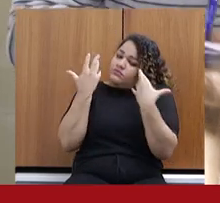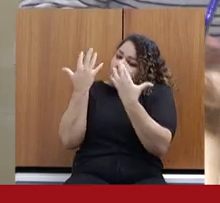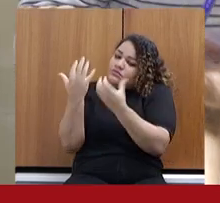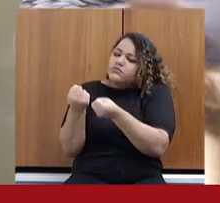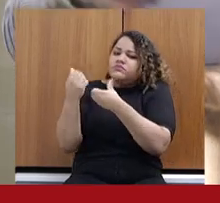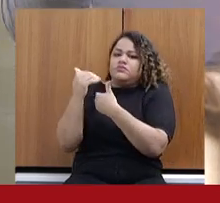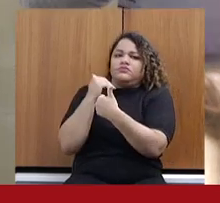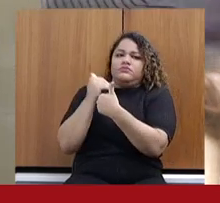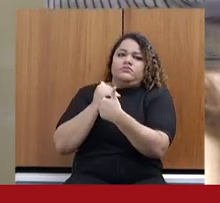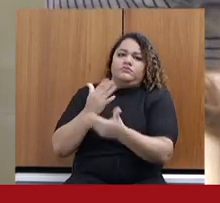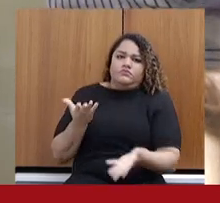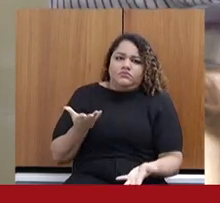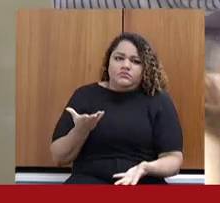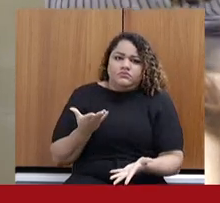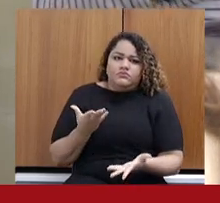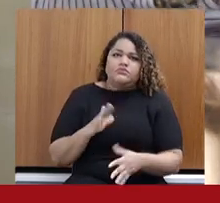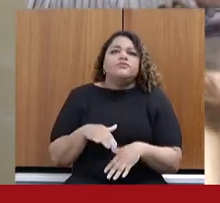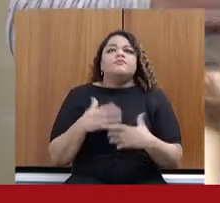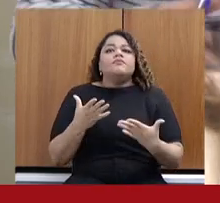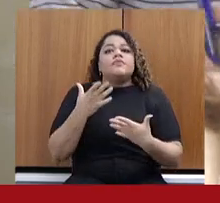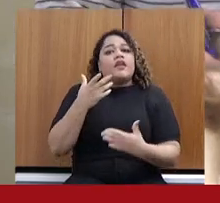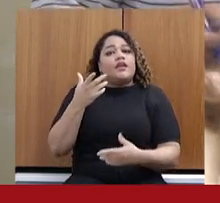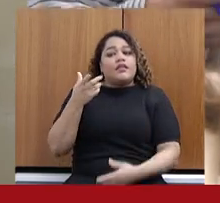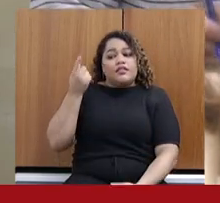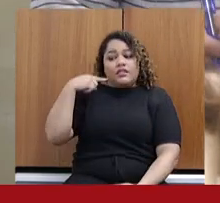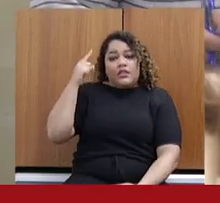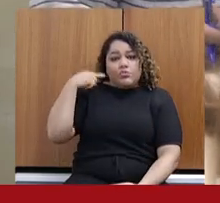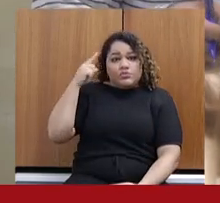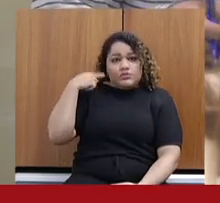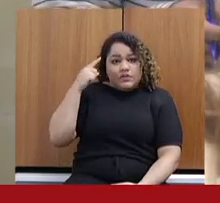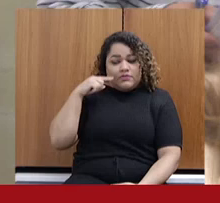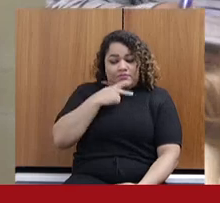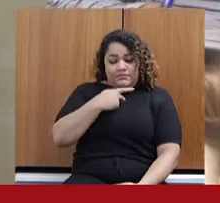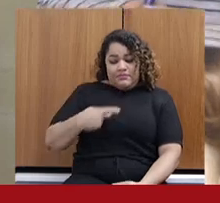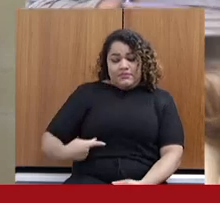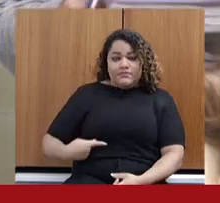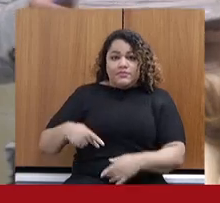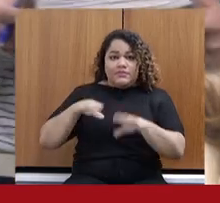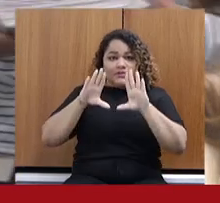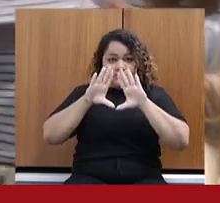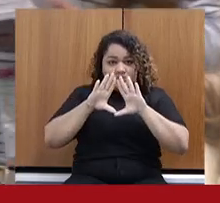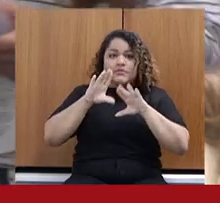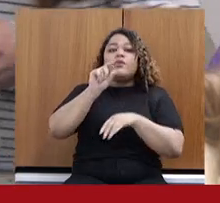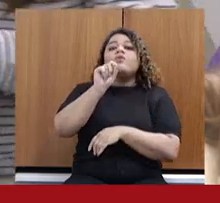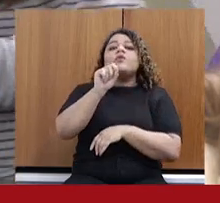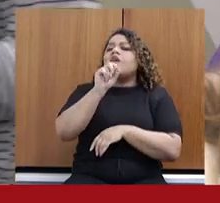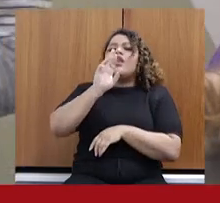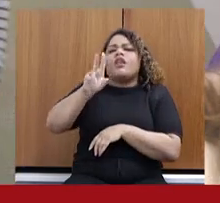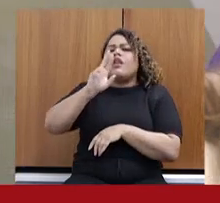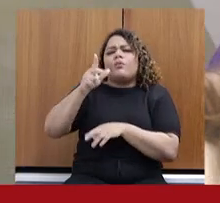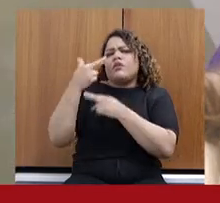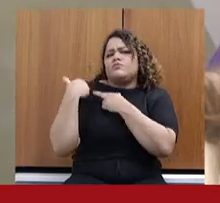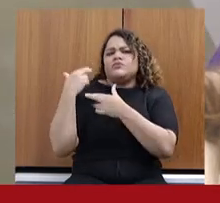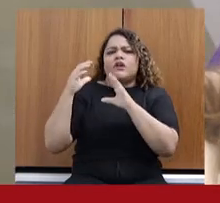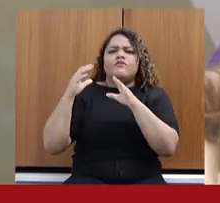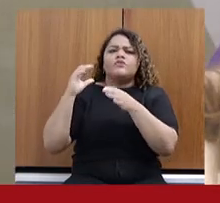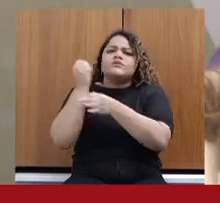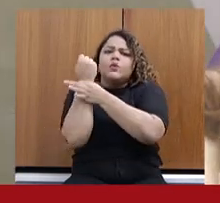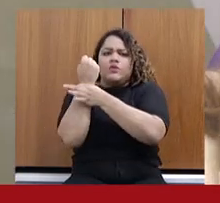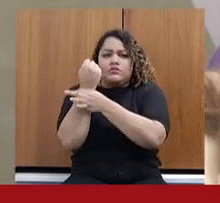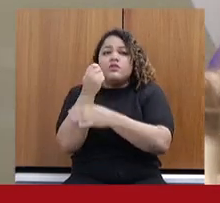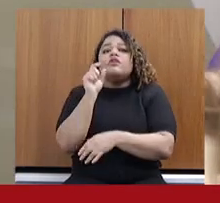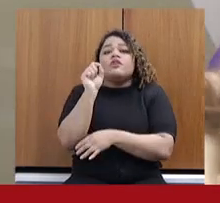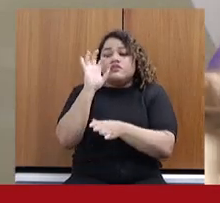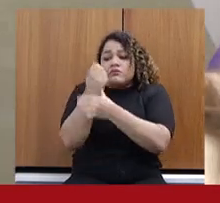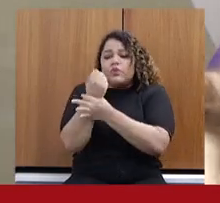aqui, presidente dessa Assembleia, não trata de segurança. Quem trata de segurança é o setor responsável. Presidente. Foi feita